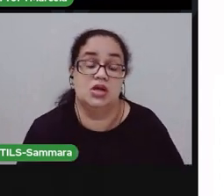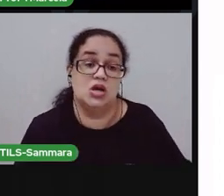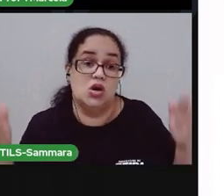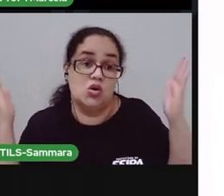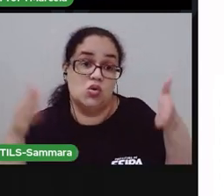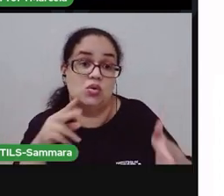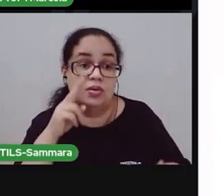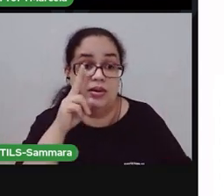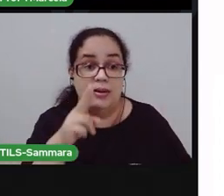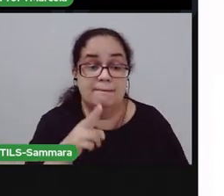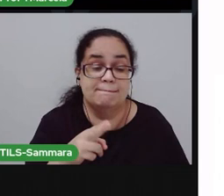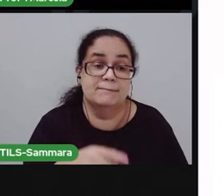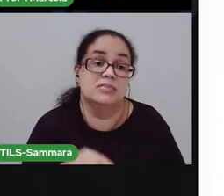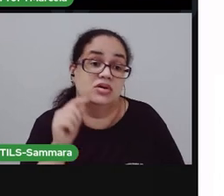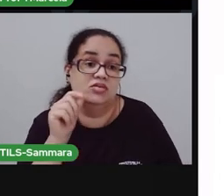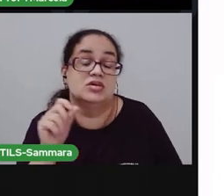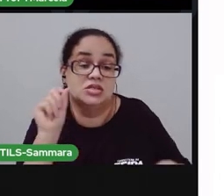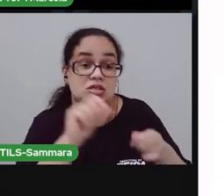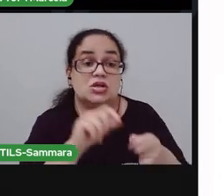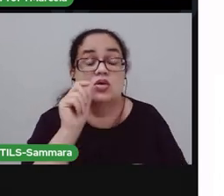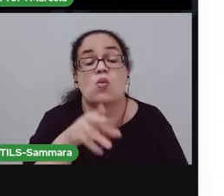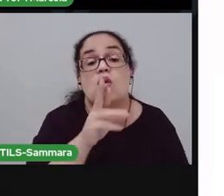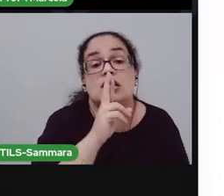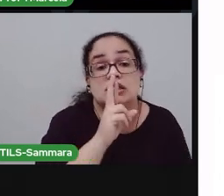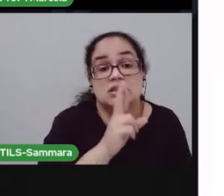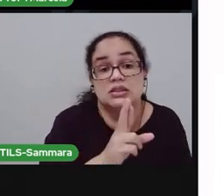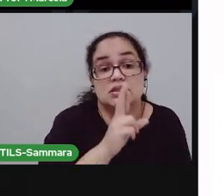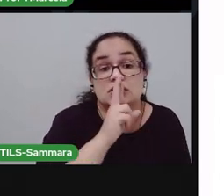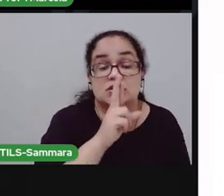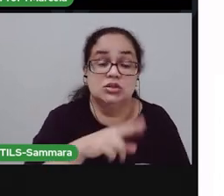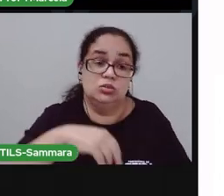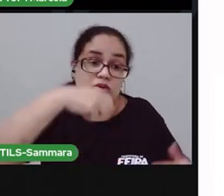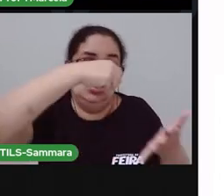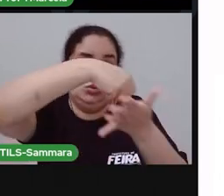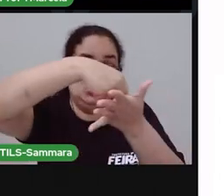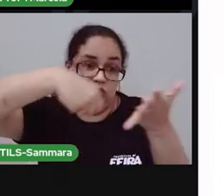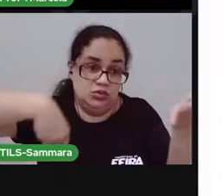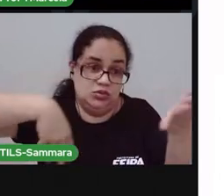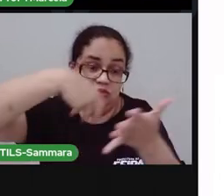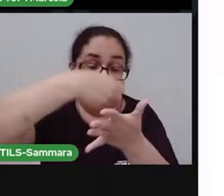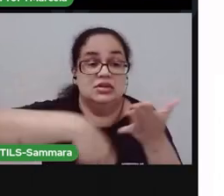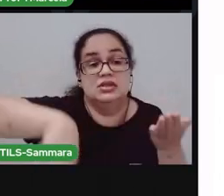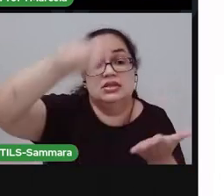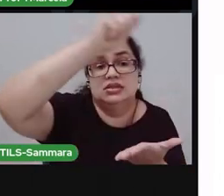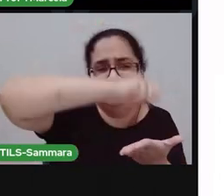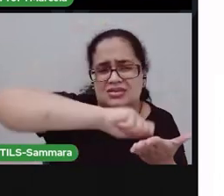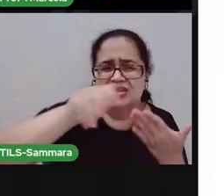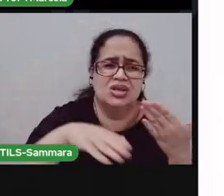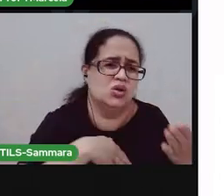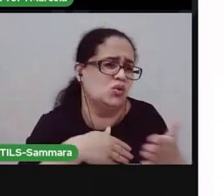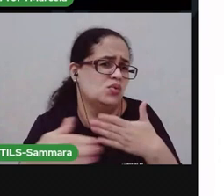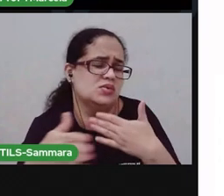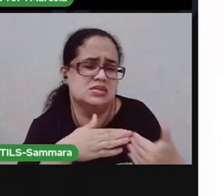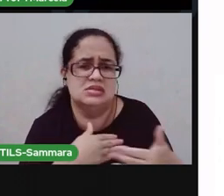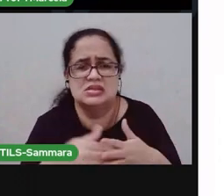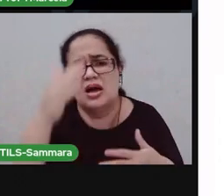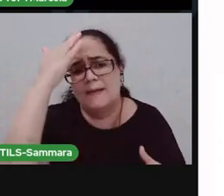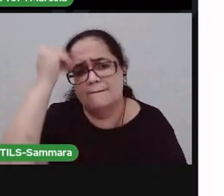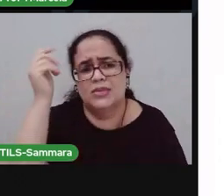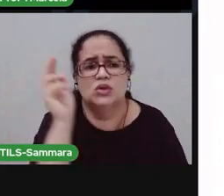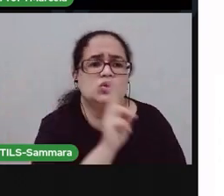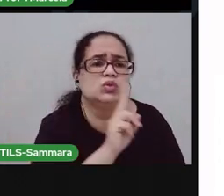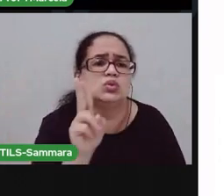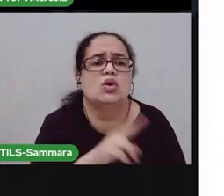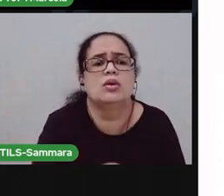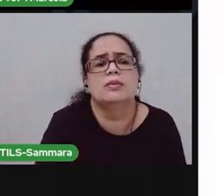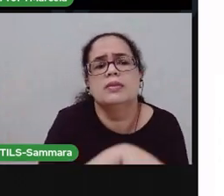Agora você tem uma missão: responder essa tarefa. Escrever do jeito que você sabe o nome desses